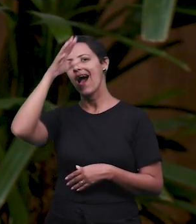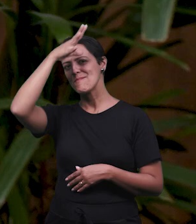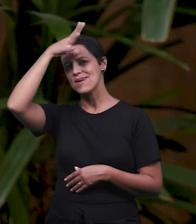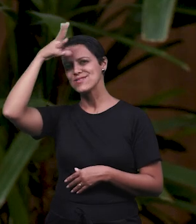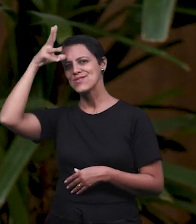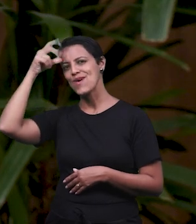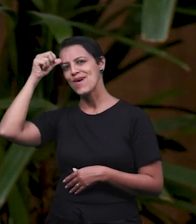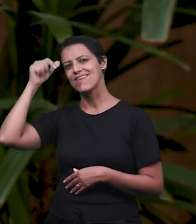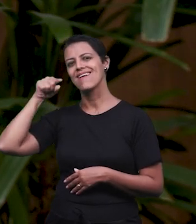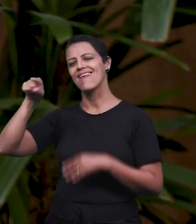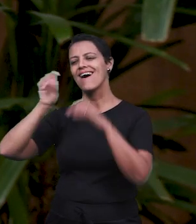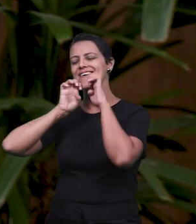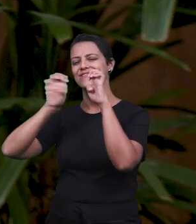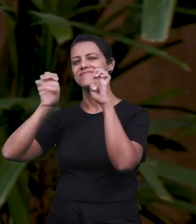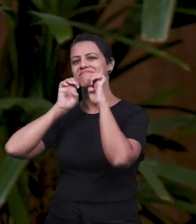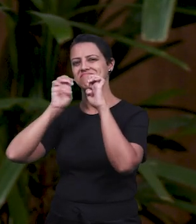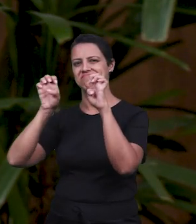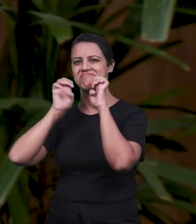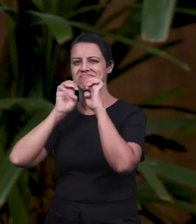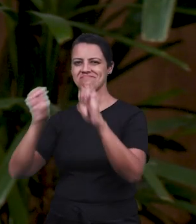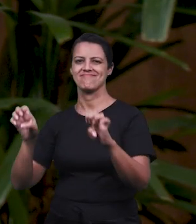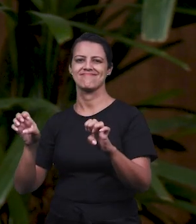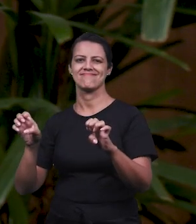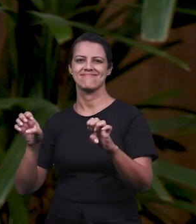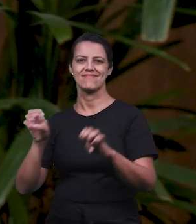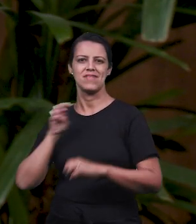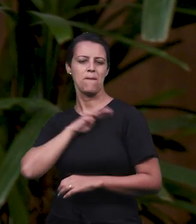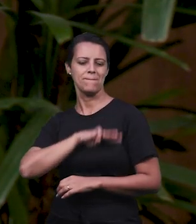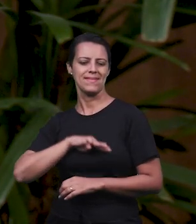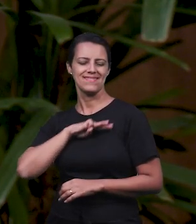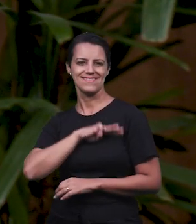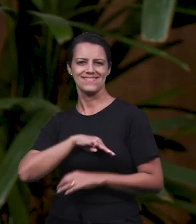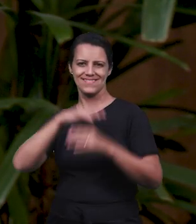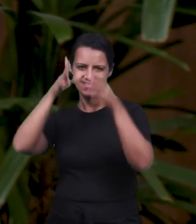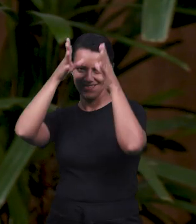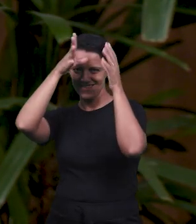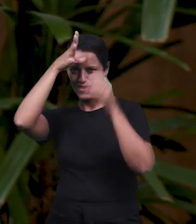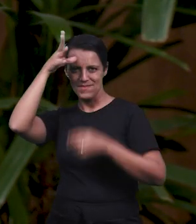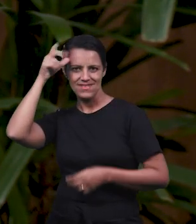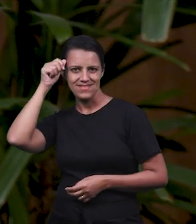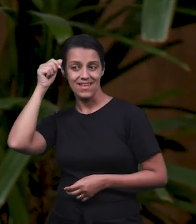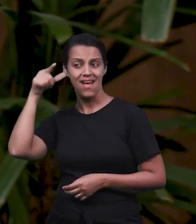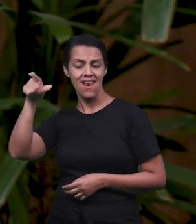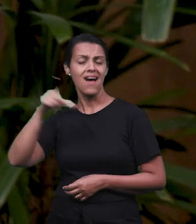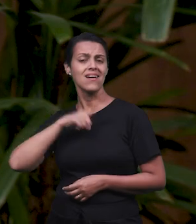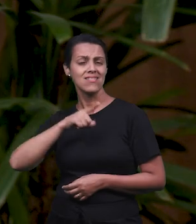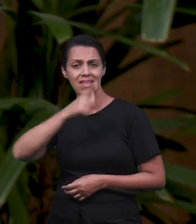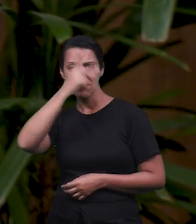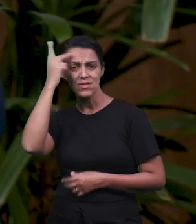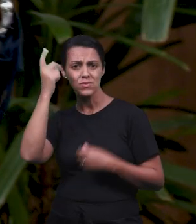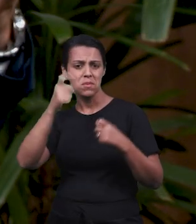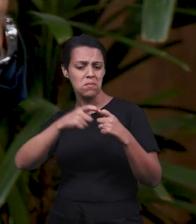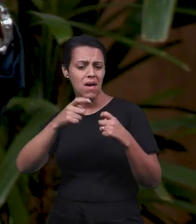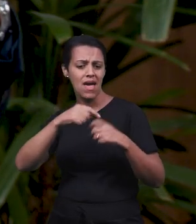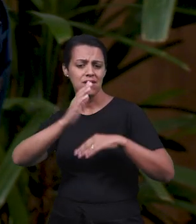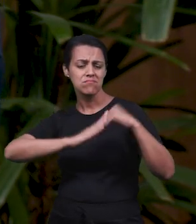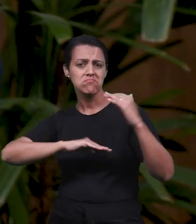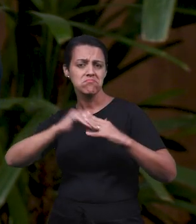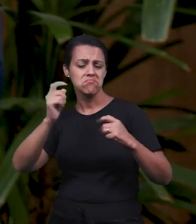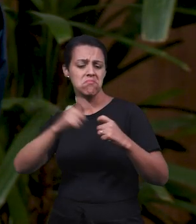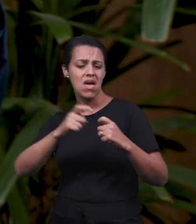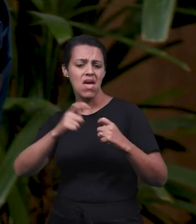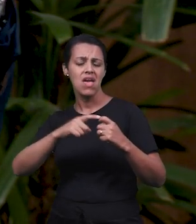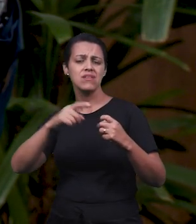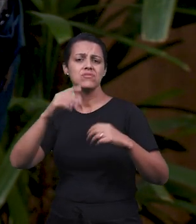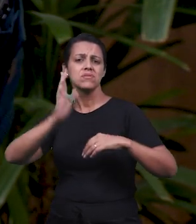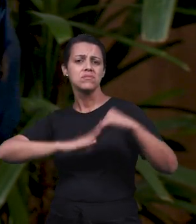eu vou te dizer para você o seguinte: nós temos participantes de médicos, dentistas